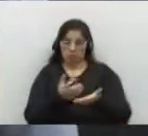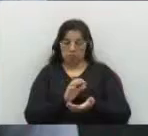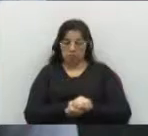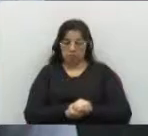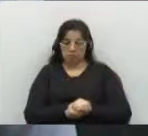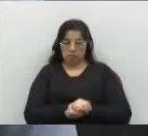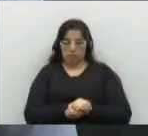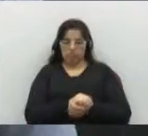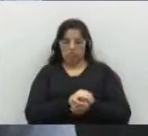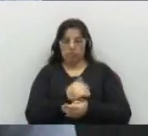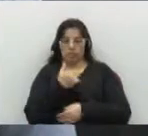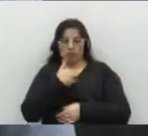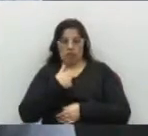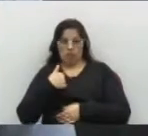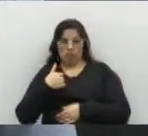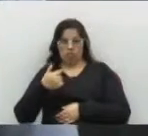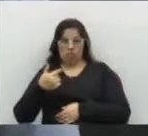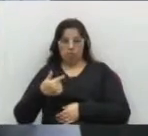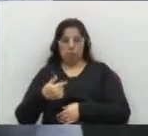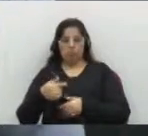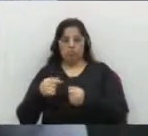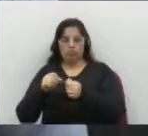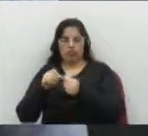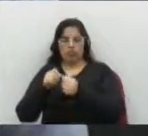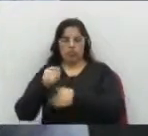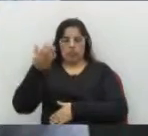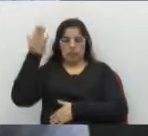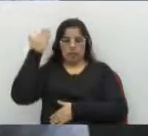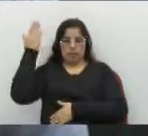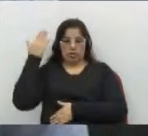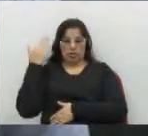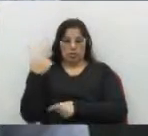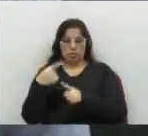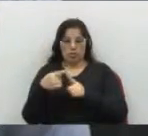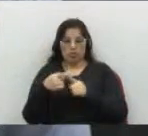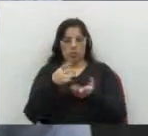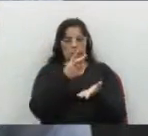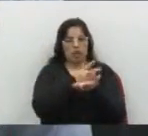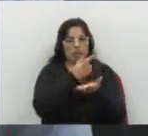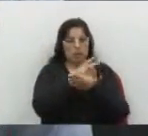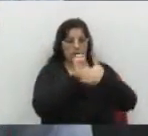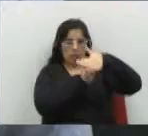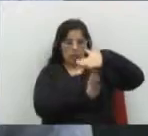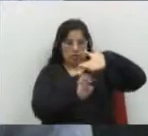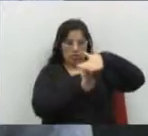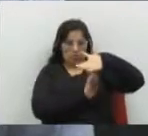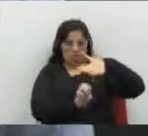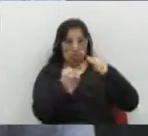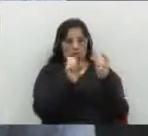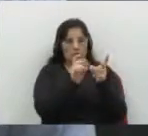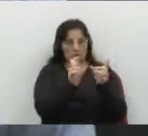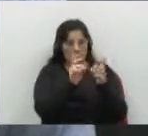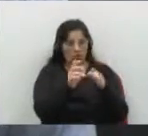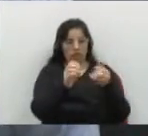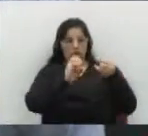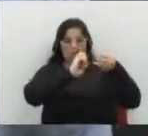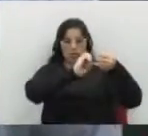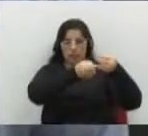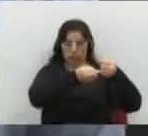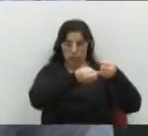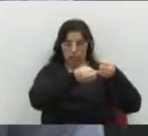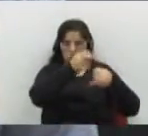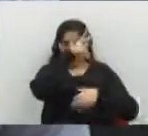eu fiz um requerimento esses dias, essa empresa, ela vende feijão para a prefeitura e vende ração para cachorro também.